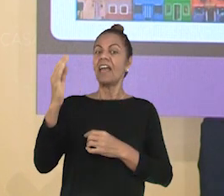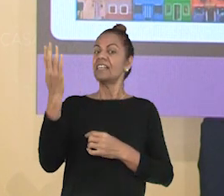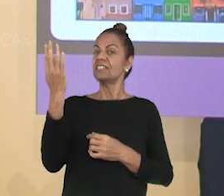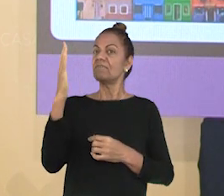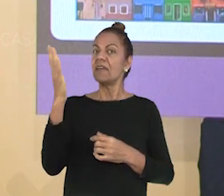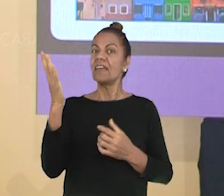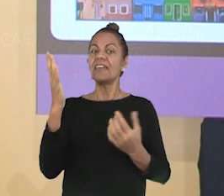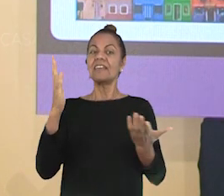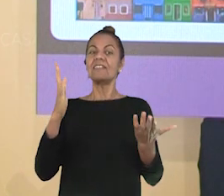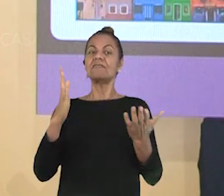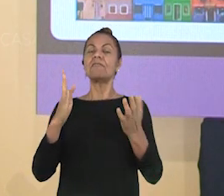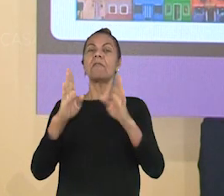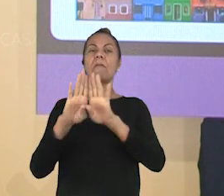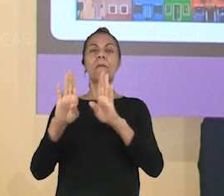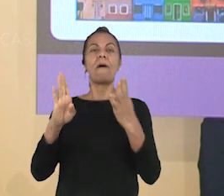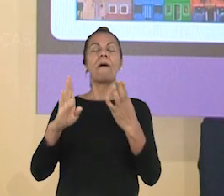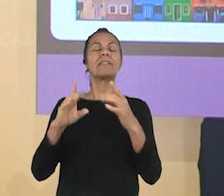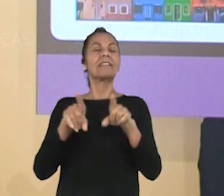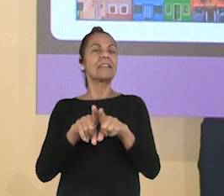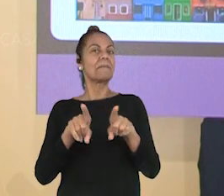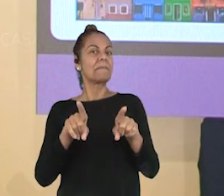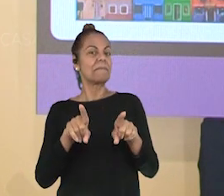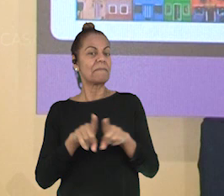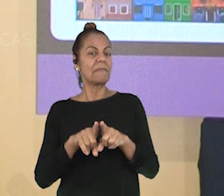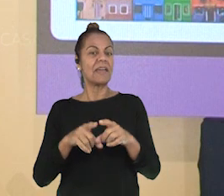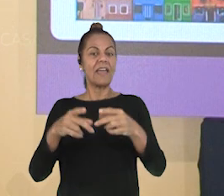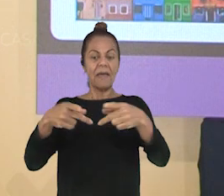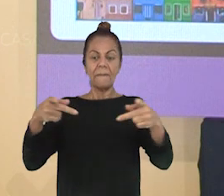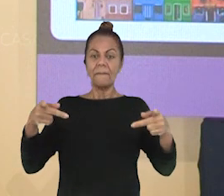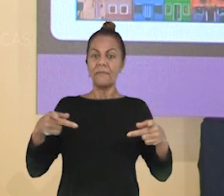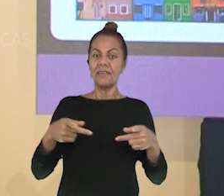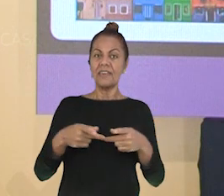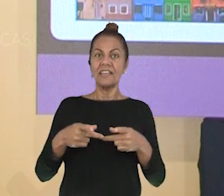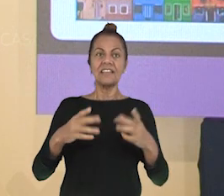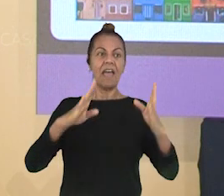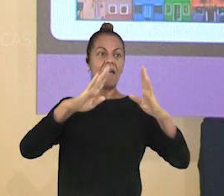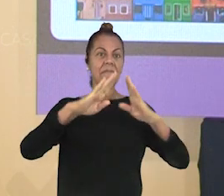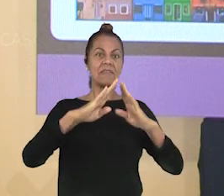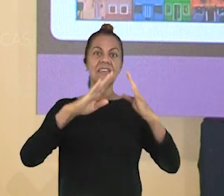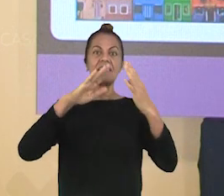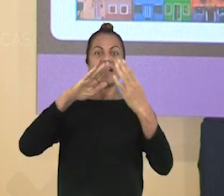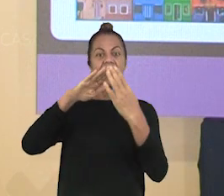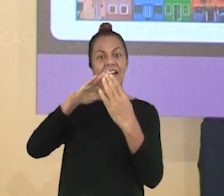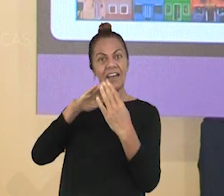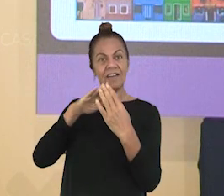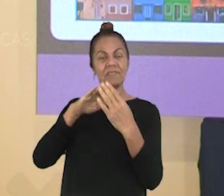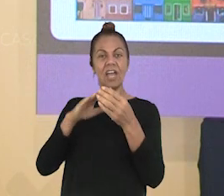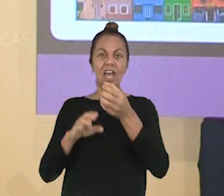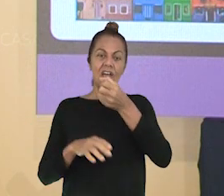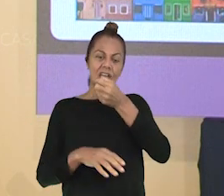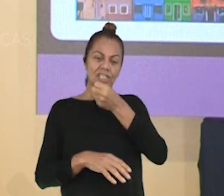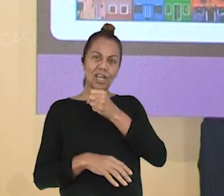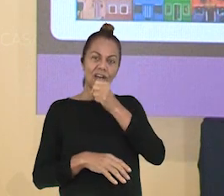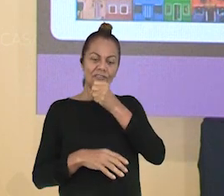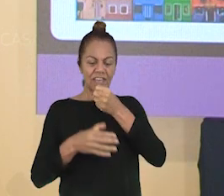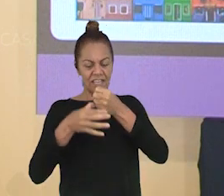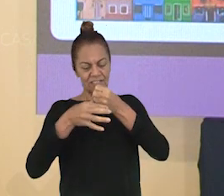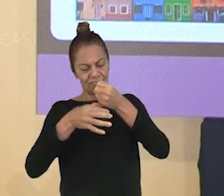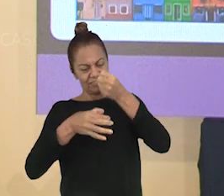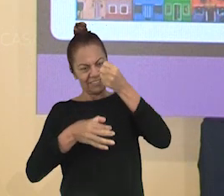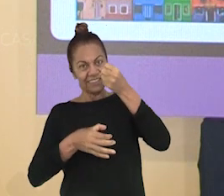o espelho, os prédios, eles têm formas de quadrilátero. E, por exemplo, a pizza,